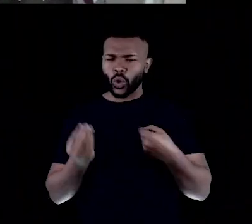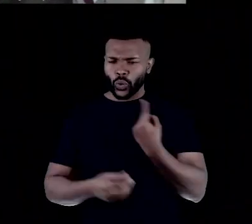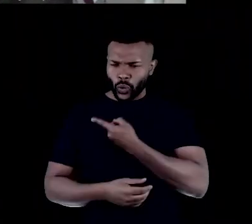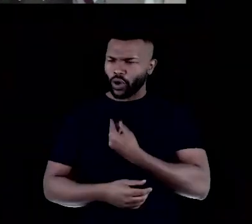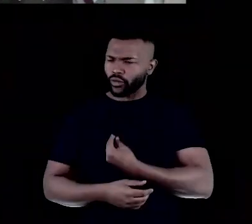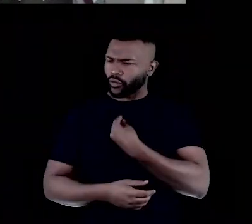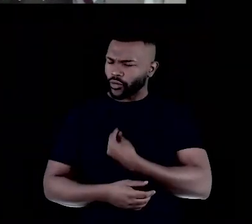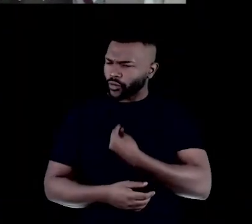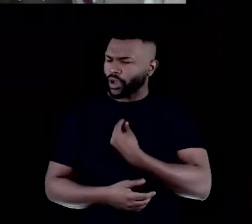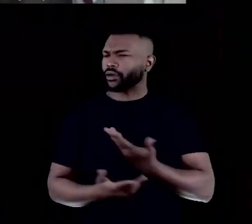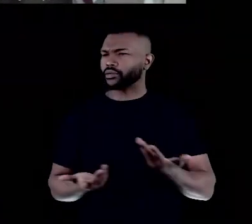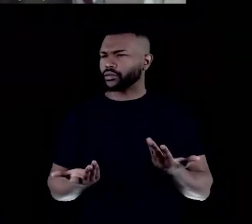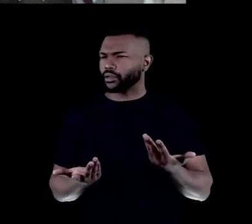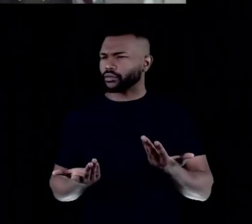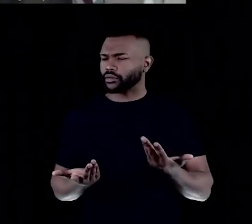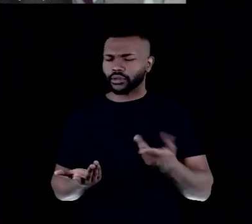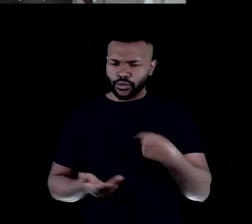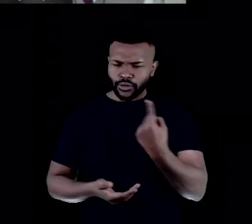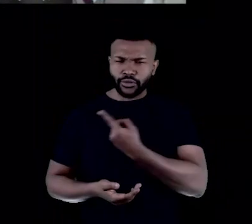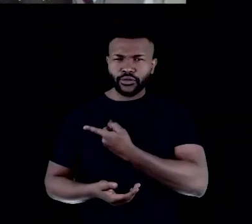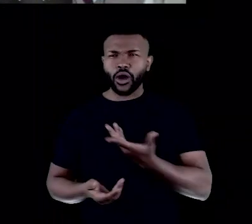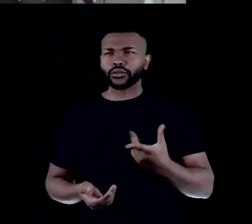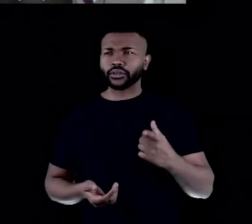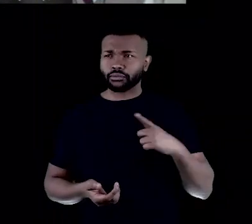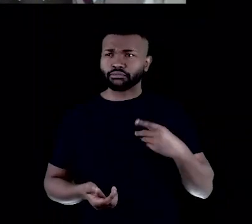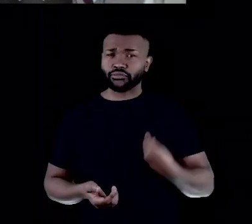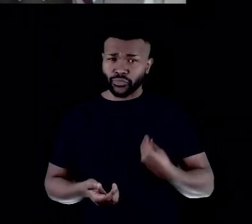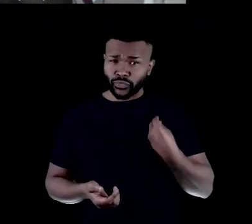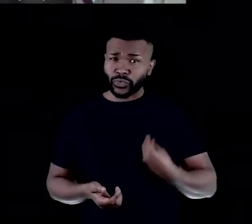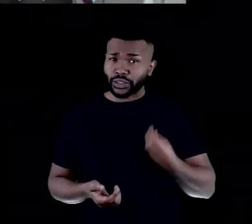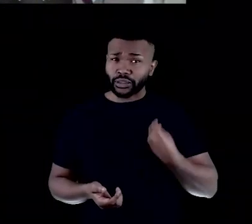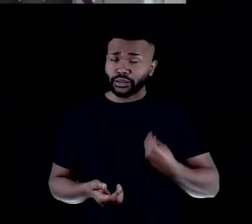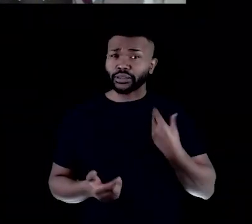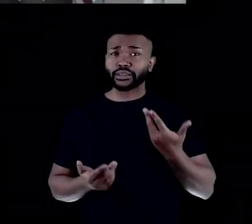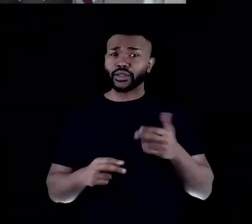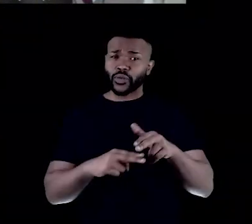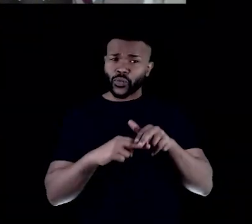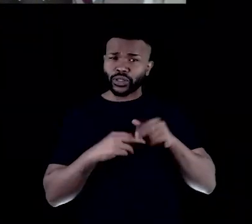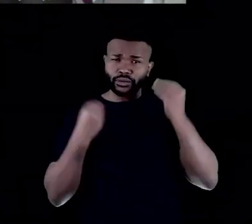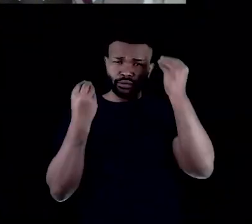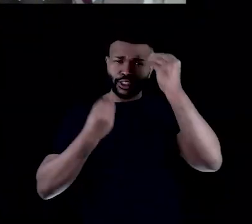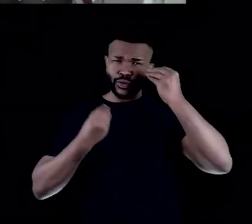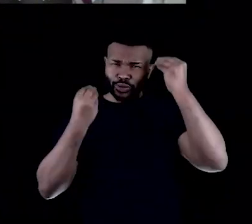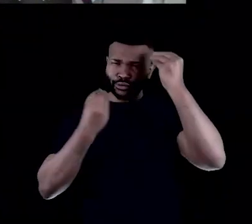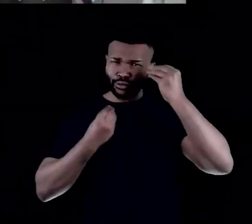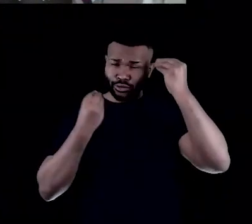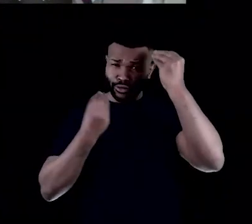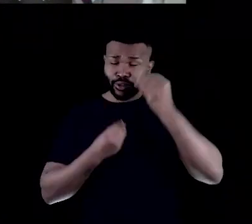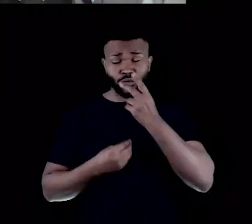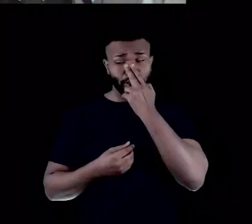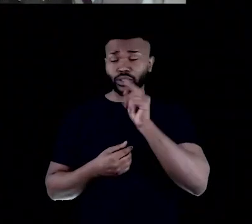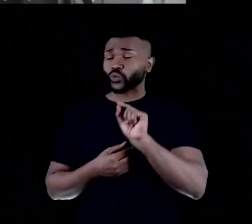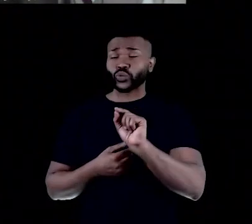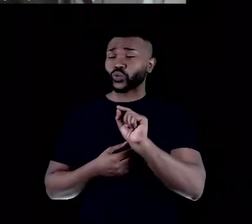com as nossas vivências, com a nossa existência dissidente pela sexualidade e